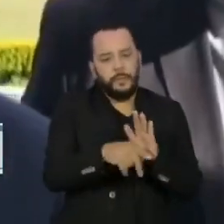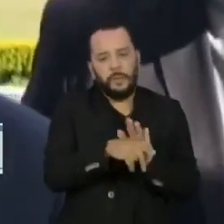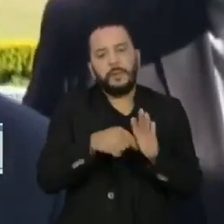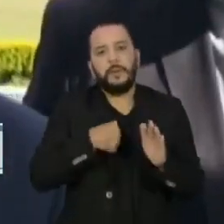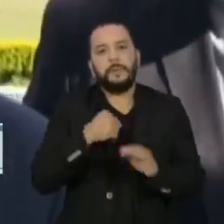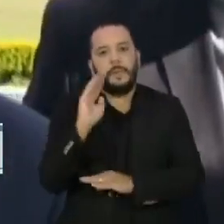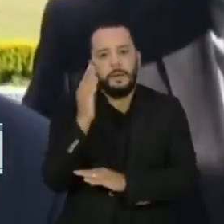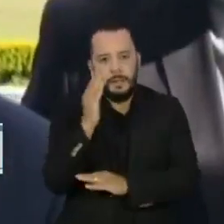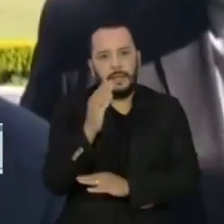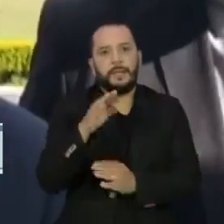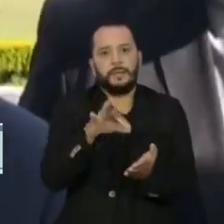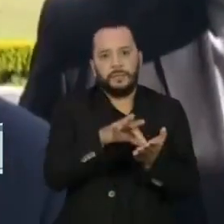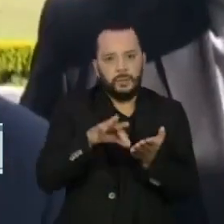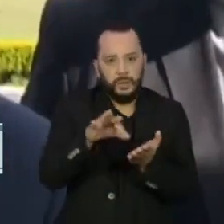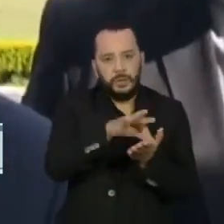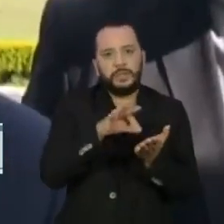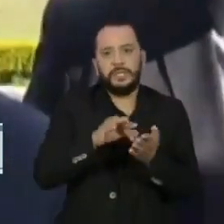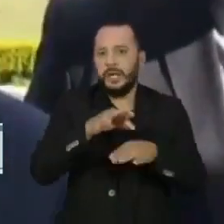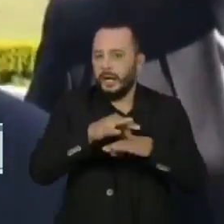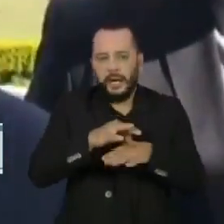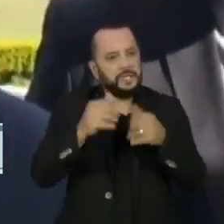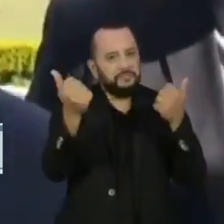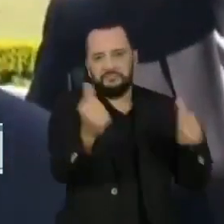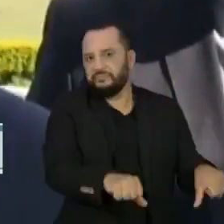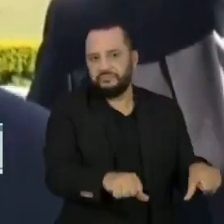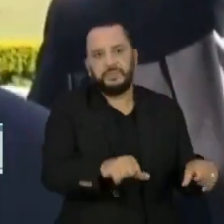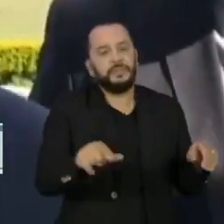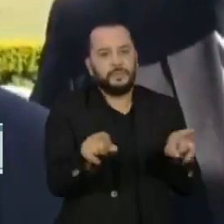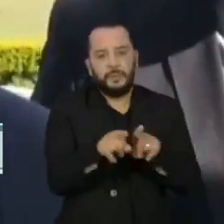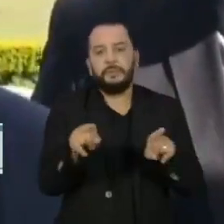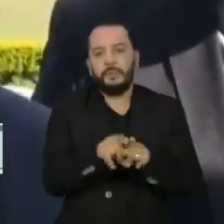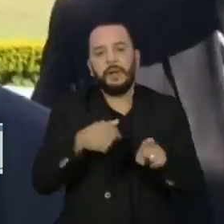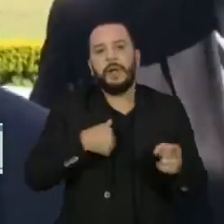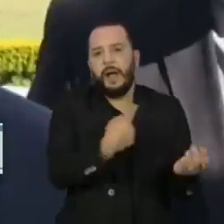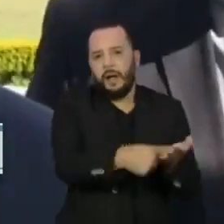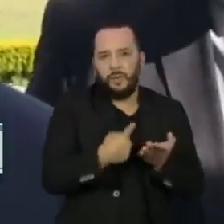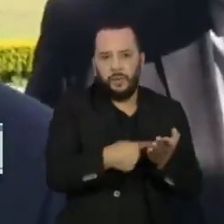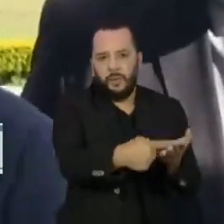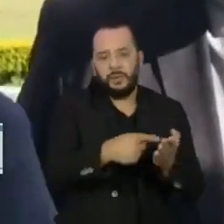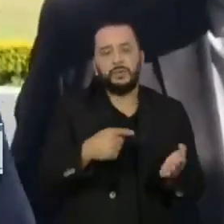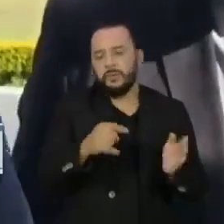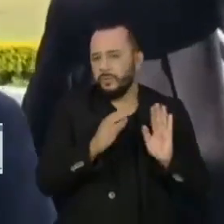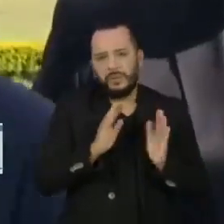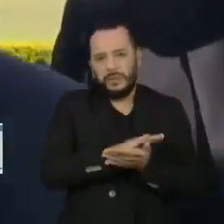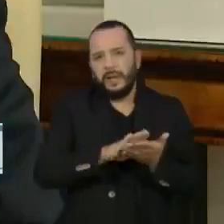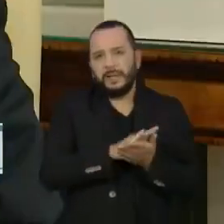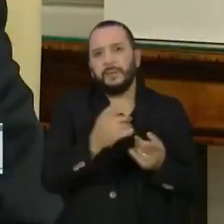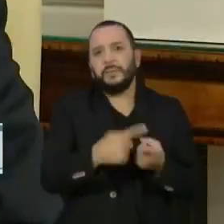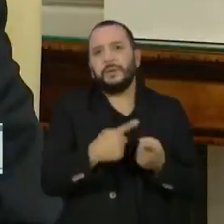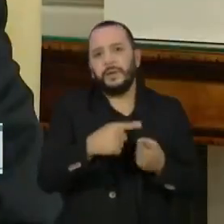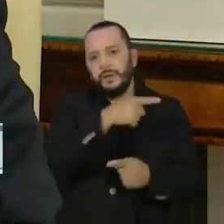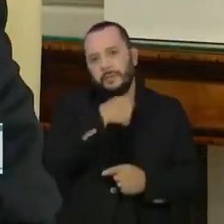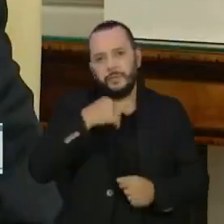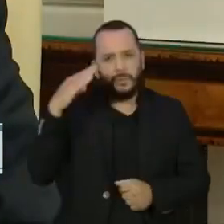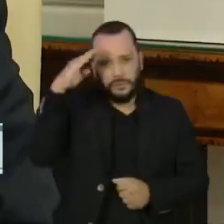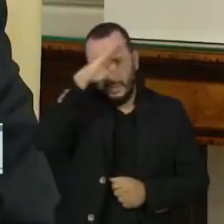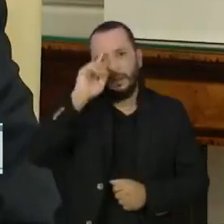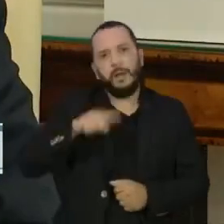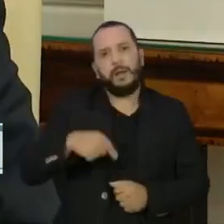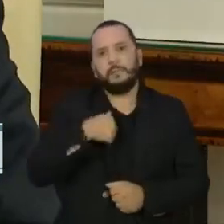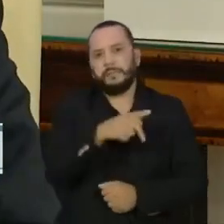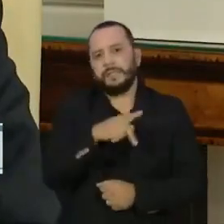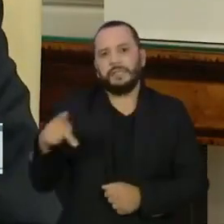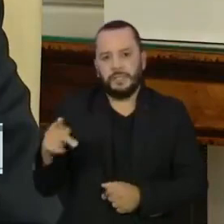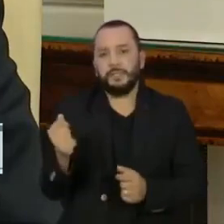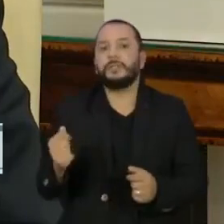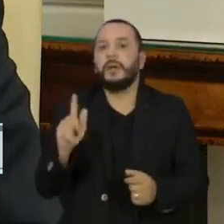carne e não faça negociações e alianças políticas enquanto Jair bolsonaro estiver na presidência o dossiê foi elaborado